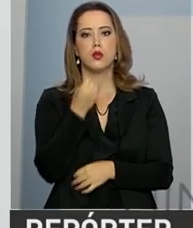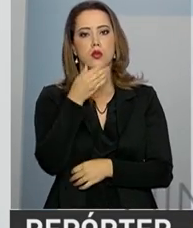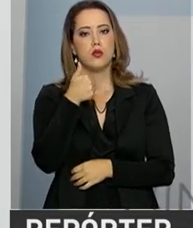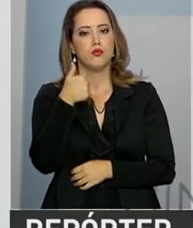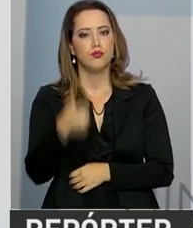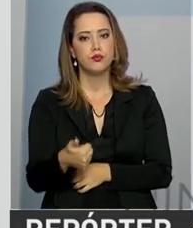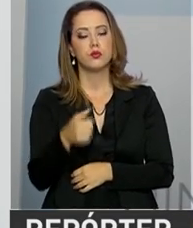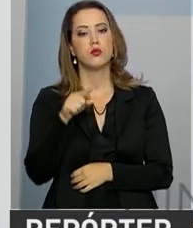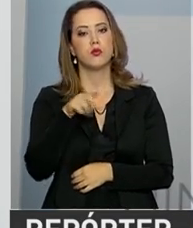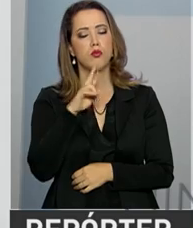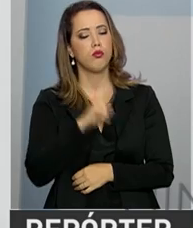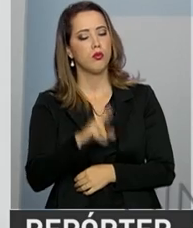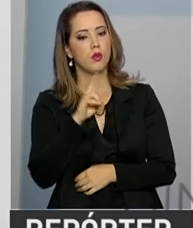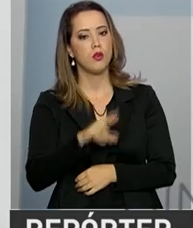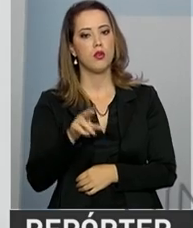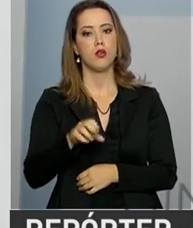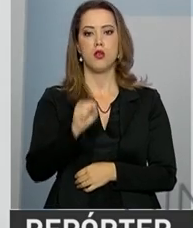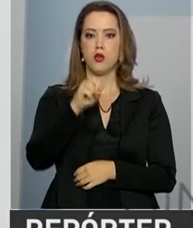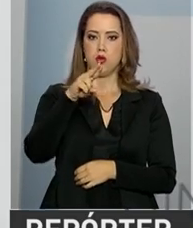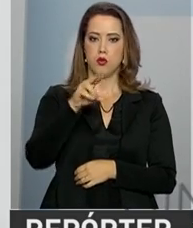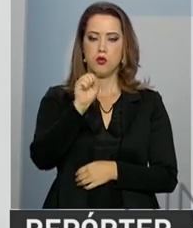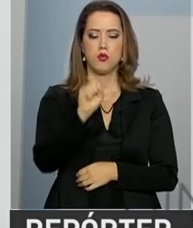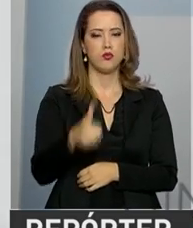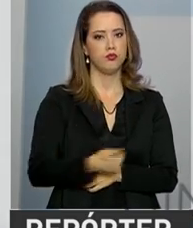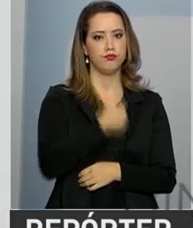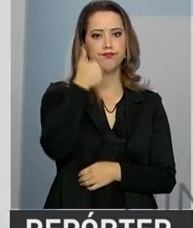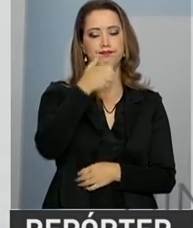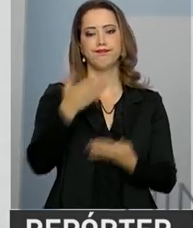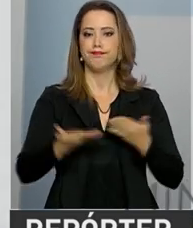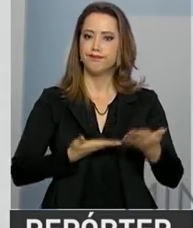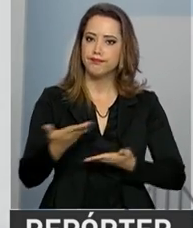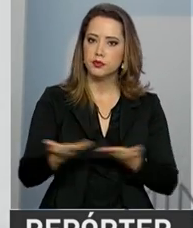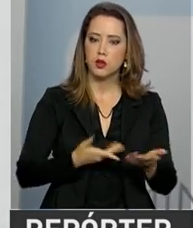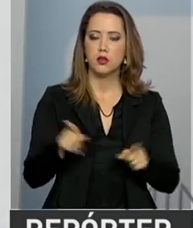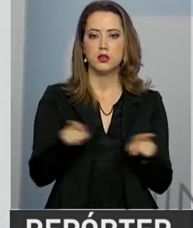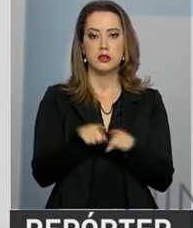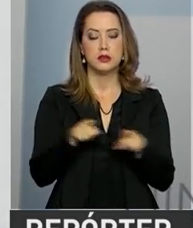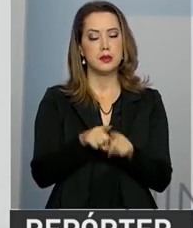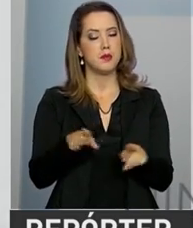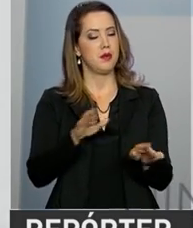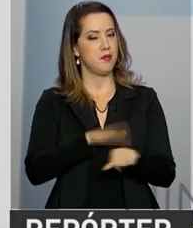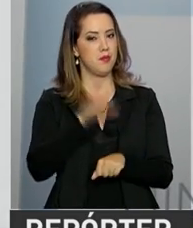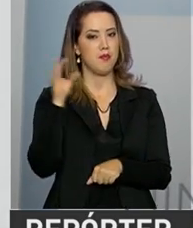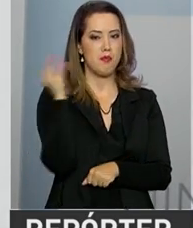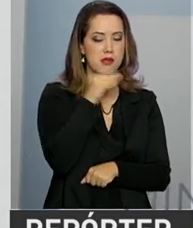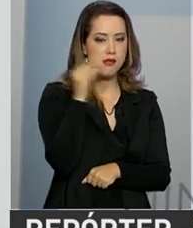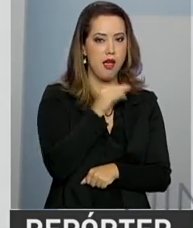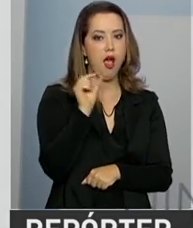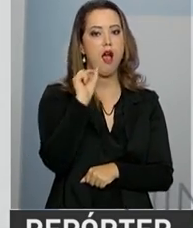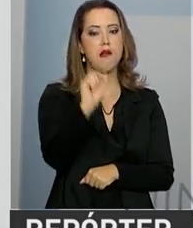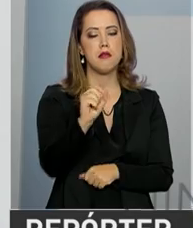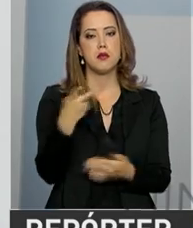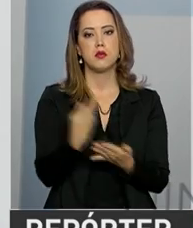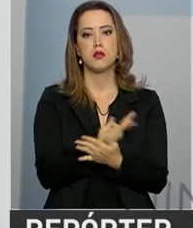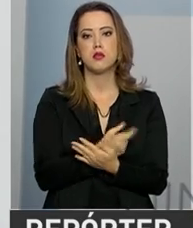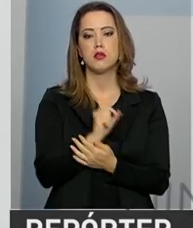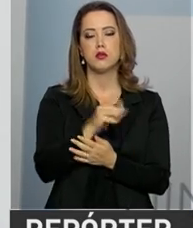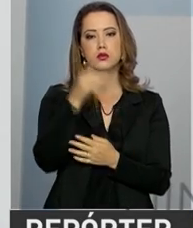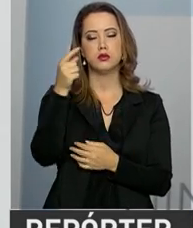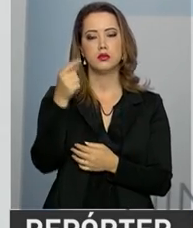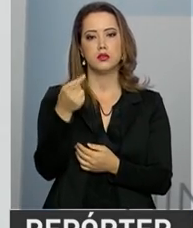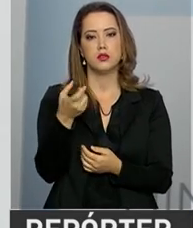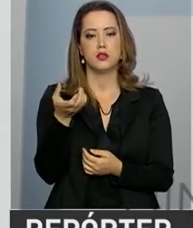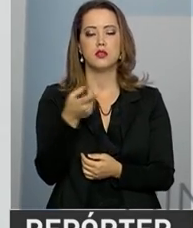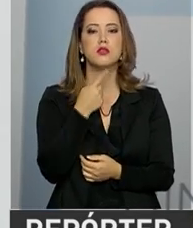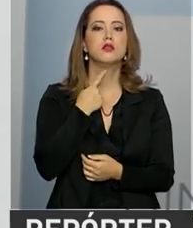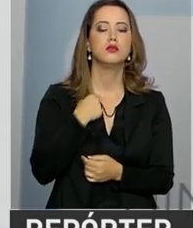que o SUS melhores serviços e com mais presteza possa atender o o o interesse né